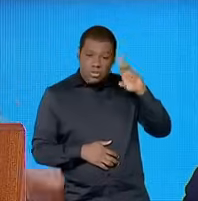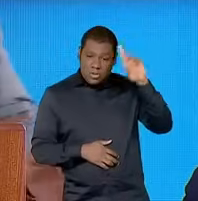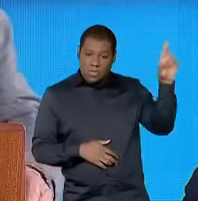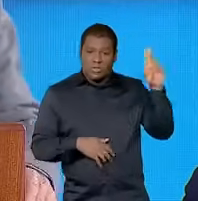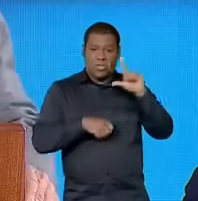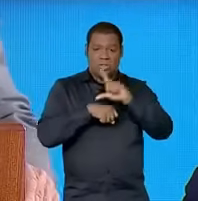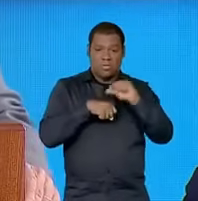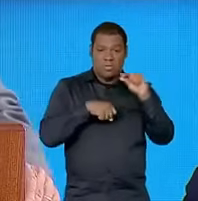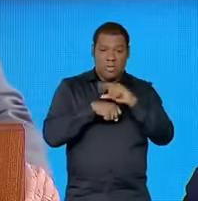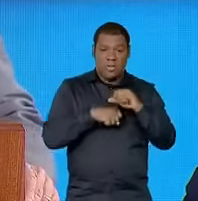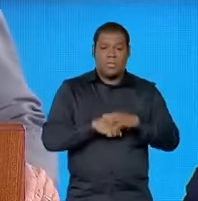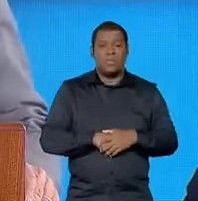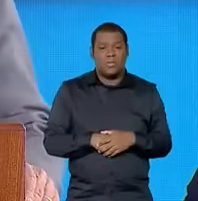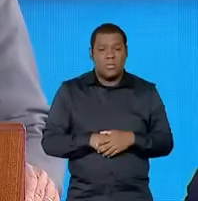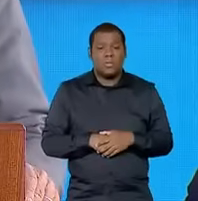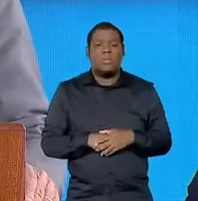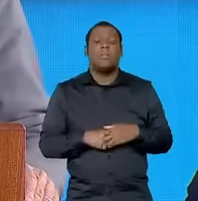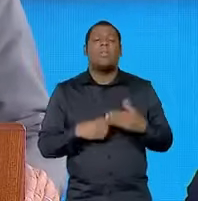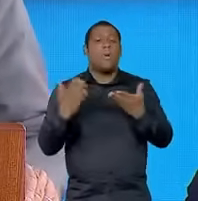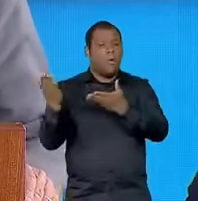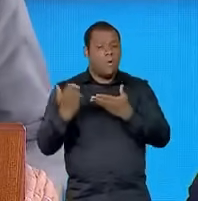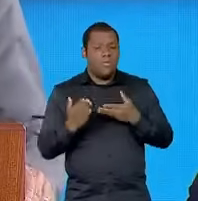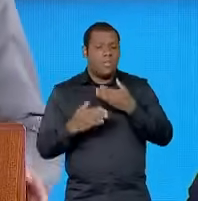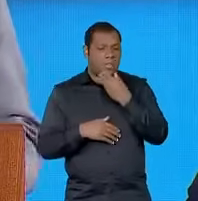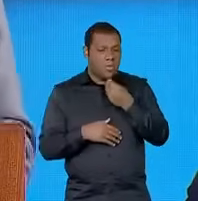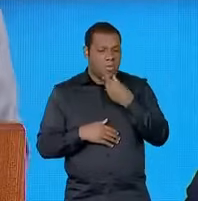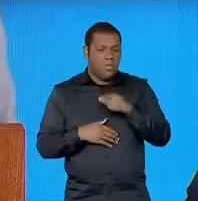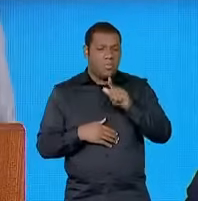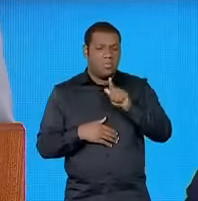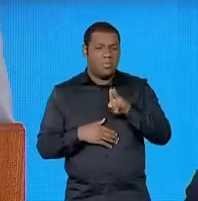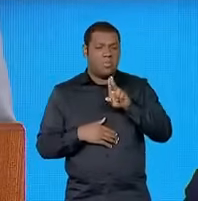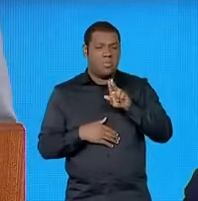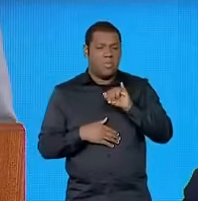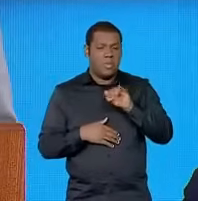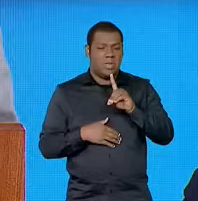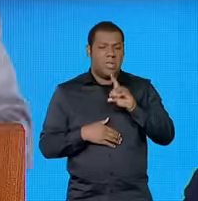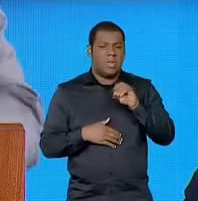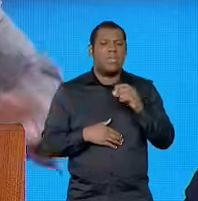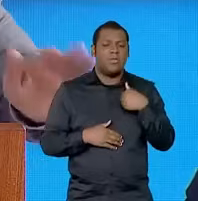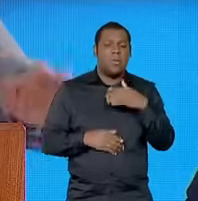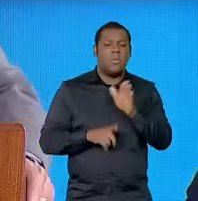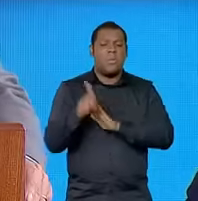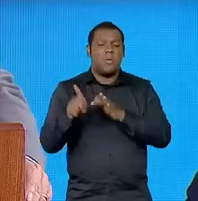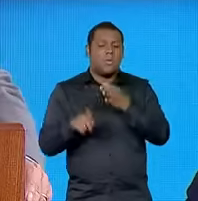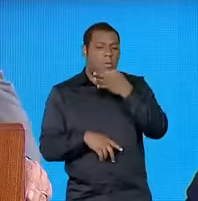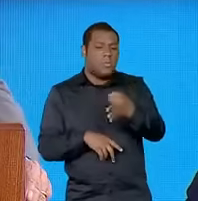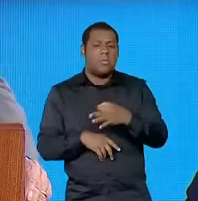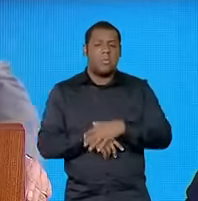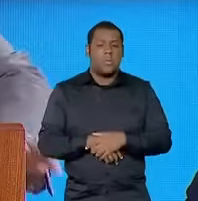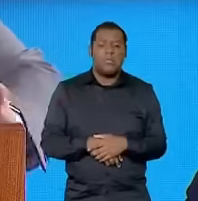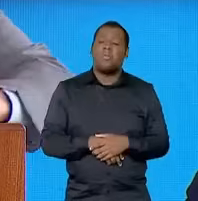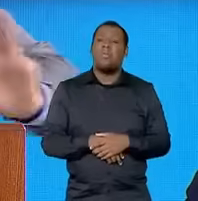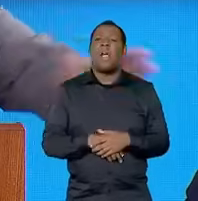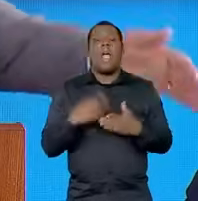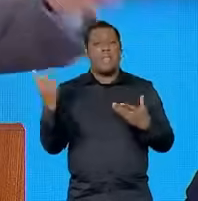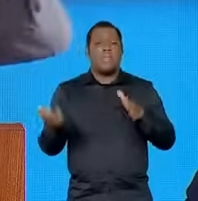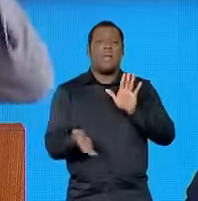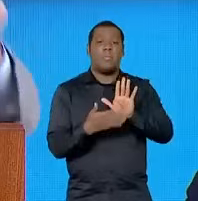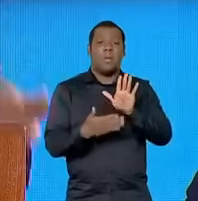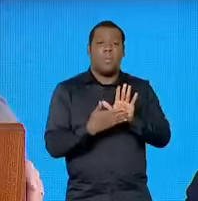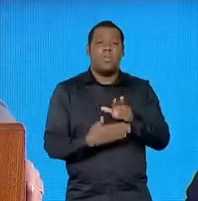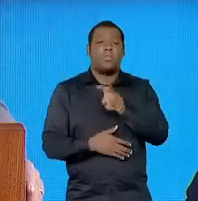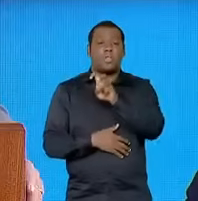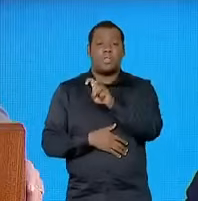o Guido Mantega, pedi um grande plano. Eles me ofereceram 500 mil casas. Eu falei: não é um grande plano. Nós precisamos de 1 milhão